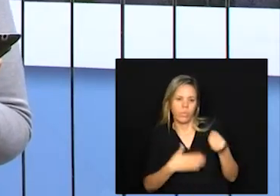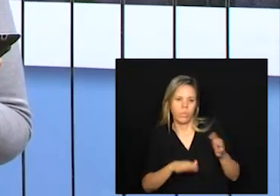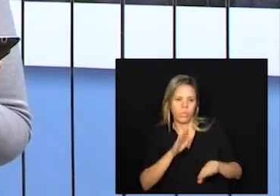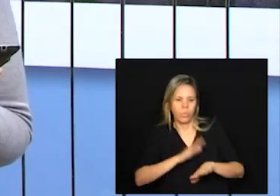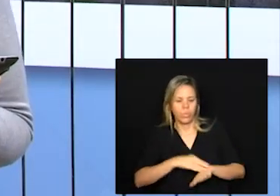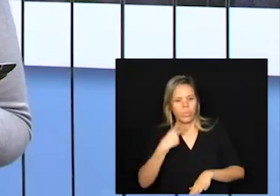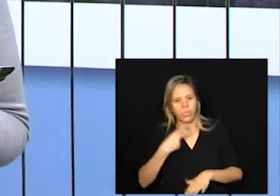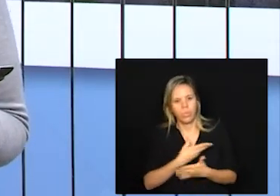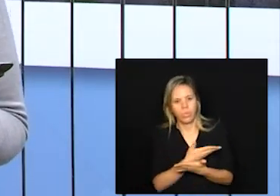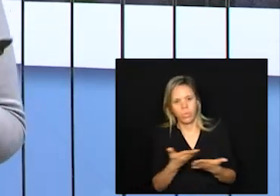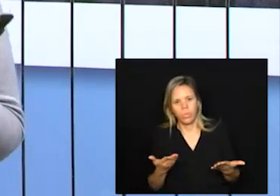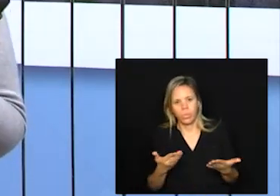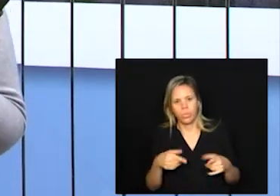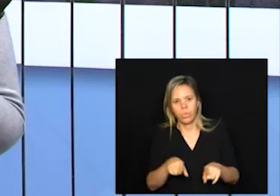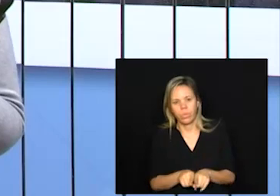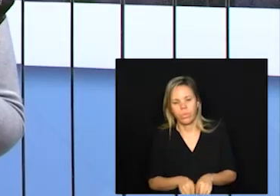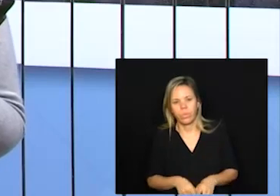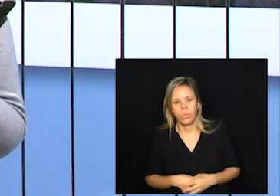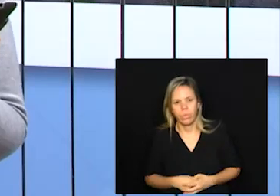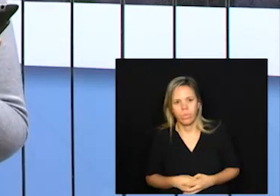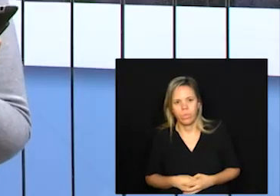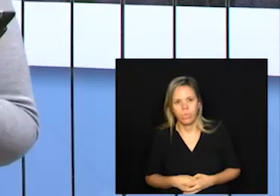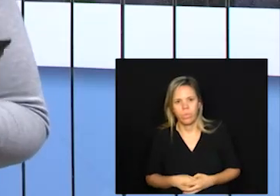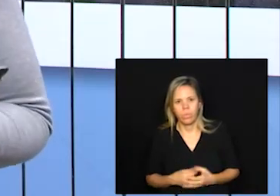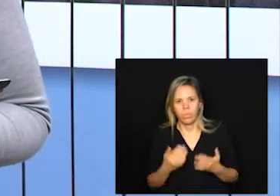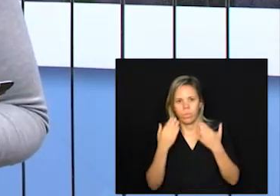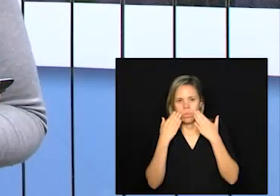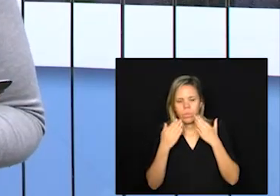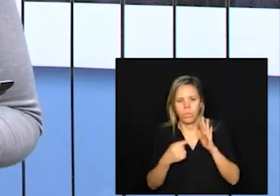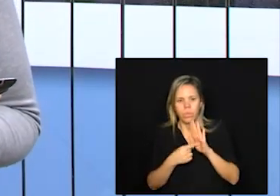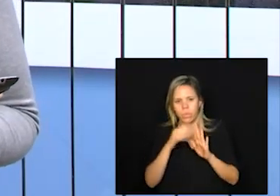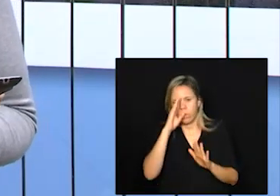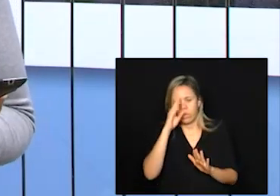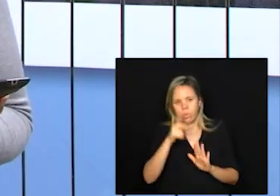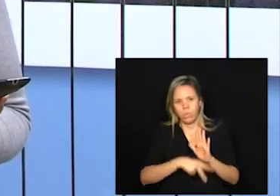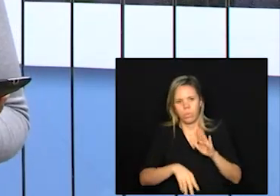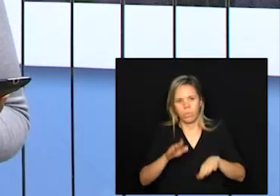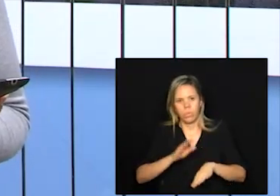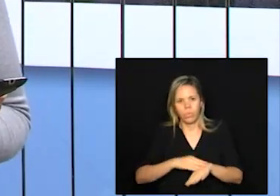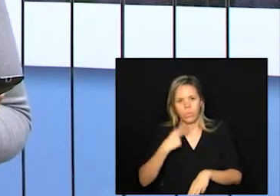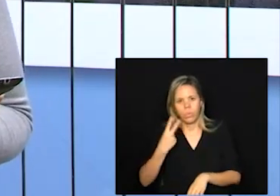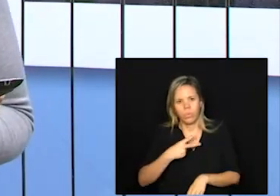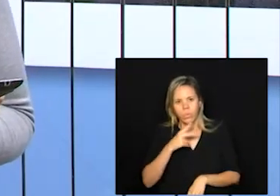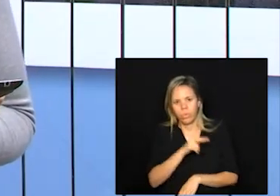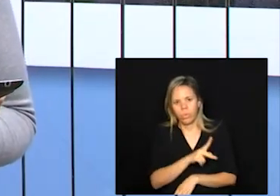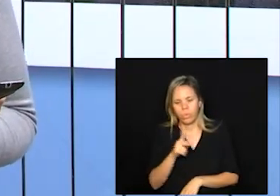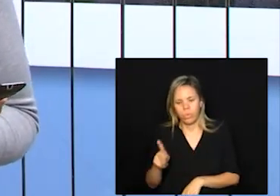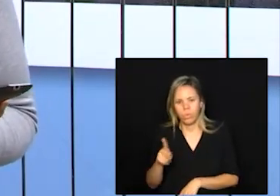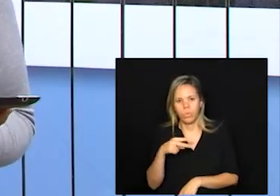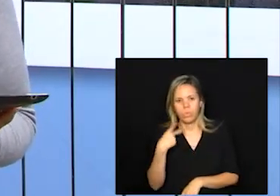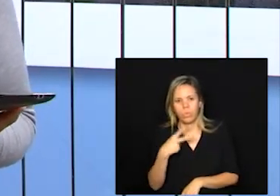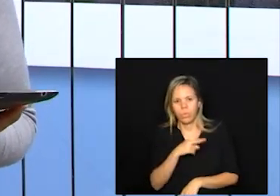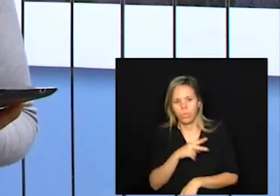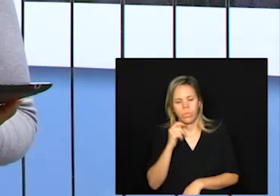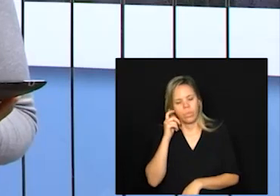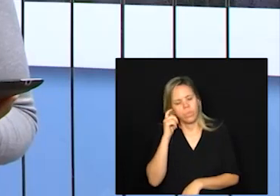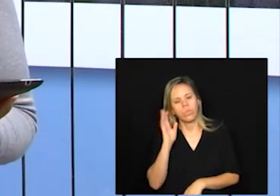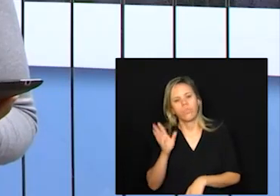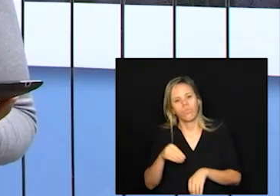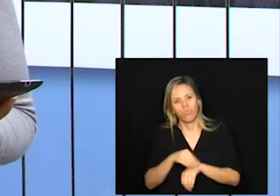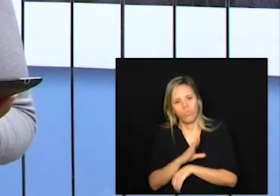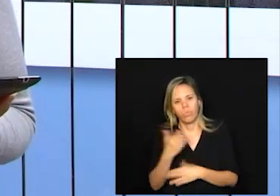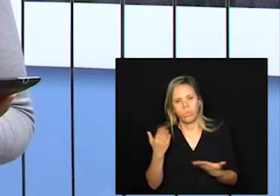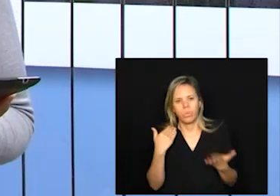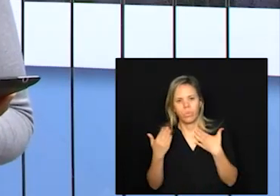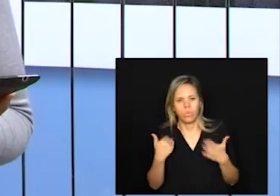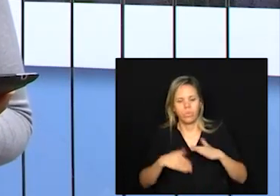dos parlamentares, também ainda a gente destaca o projeto de autoria do vereador professor Alberto, que já trouxe esse